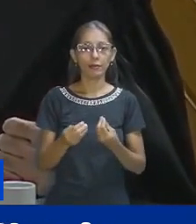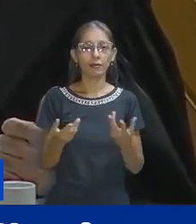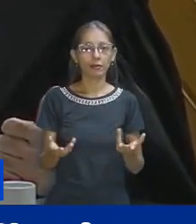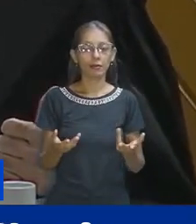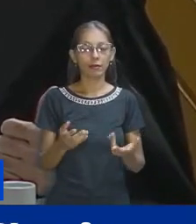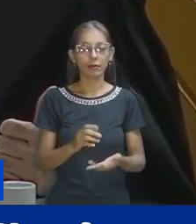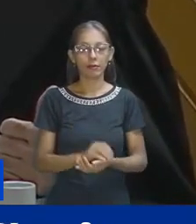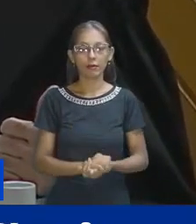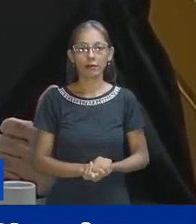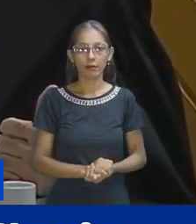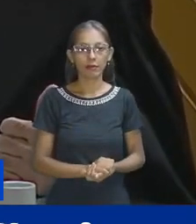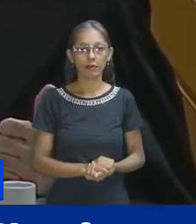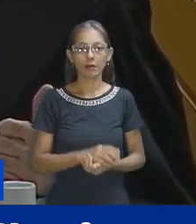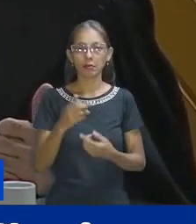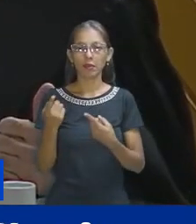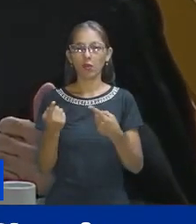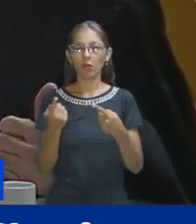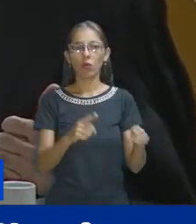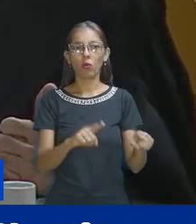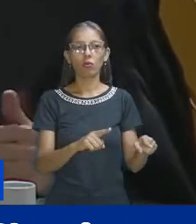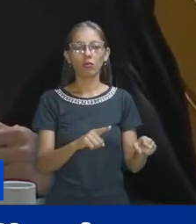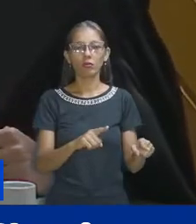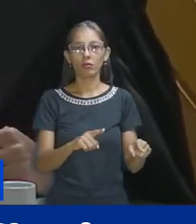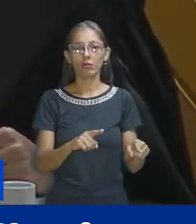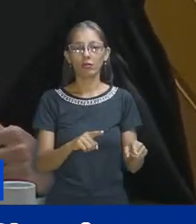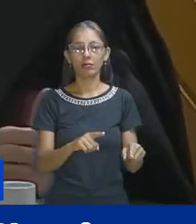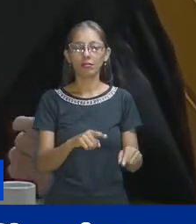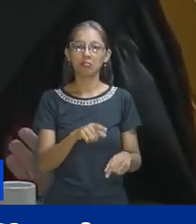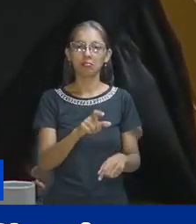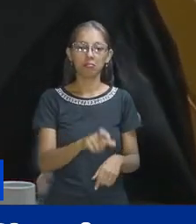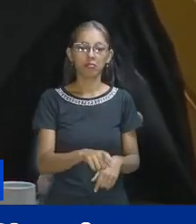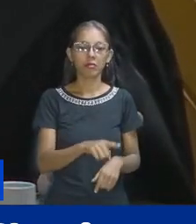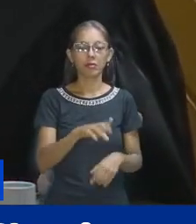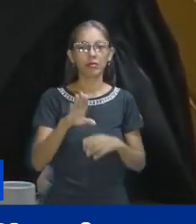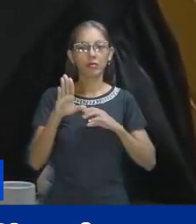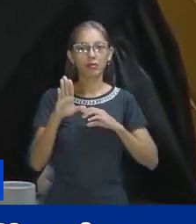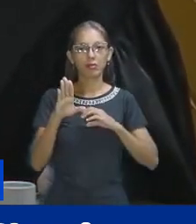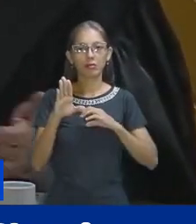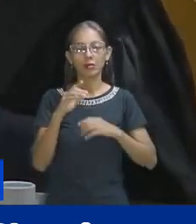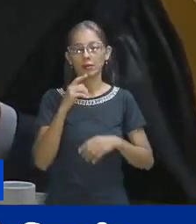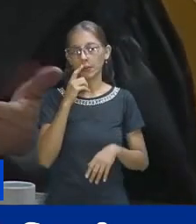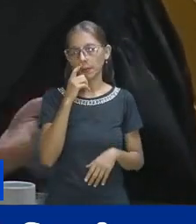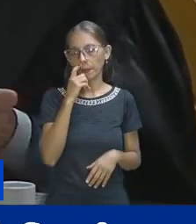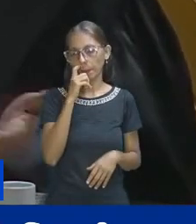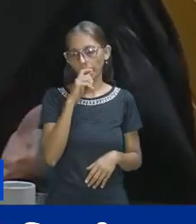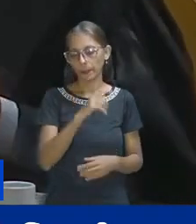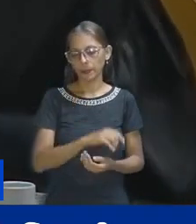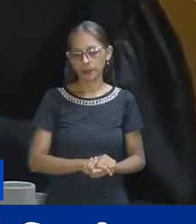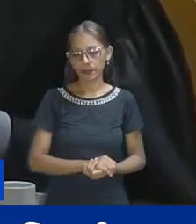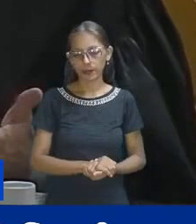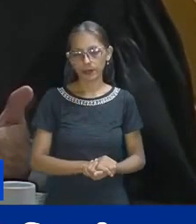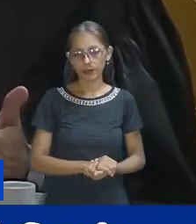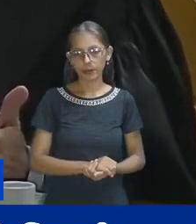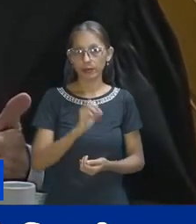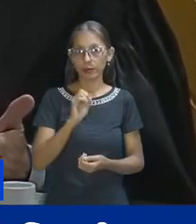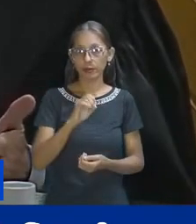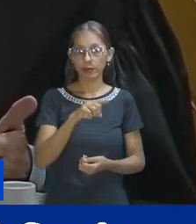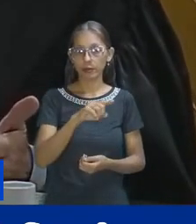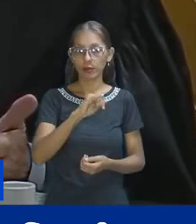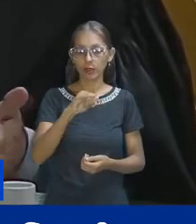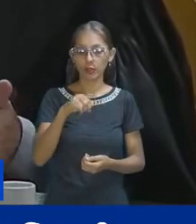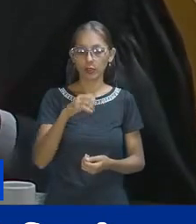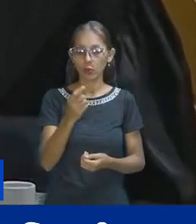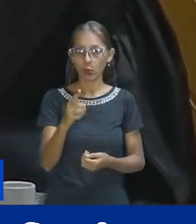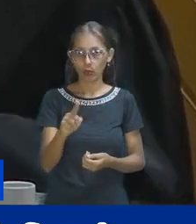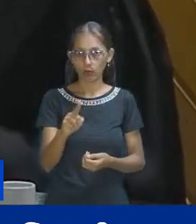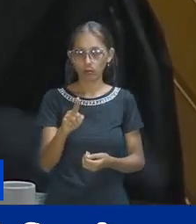da acusação feita pelo Ministério Público Eleitoral na AGE. Ou seja, se o João Diomedes não fez o